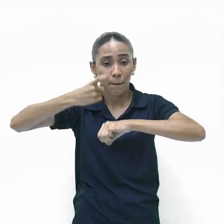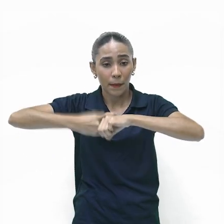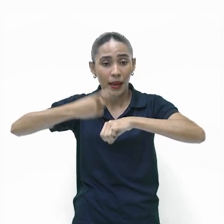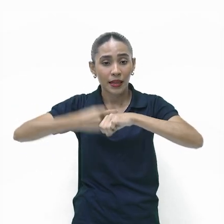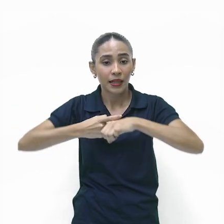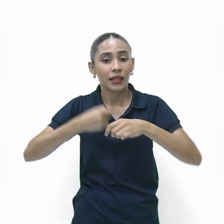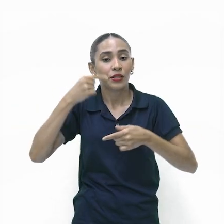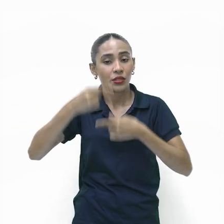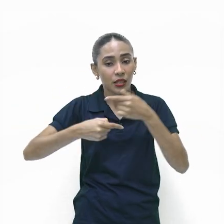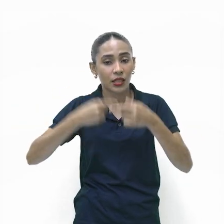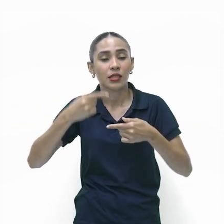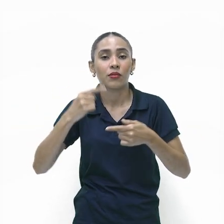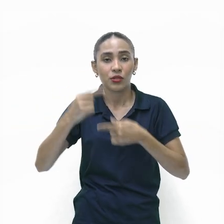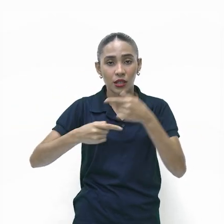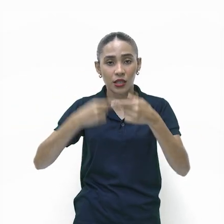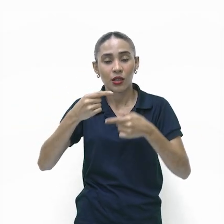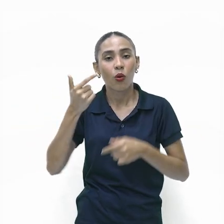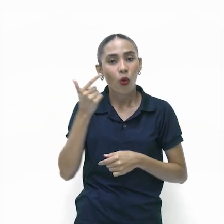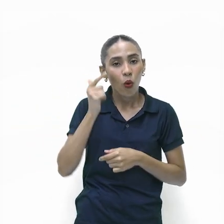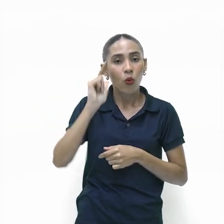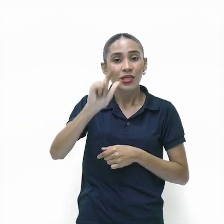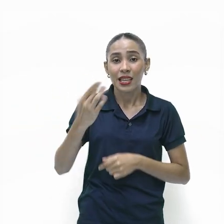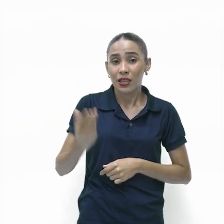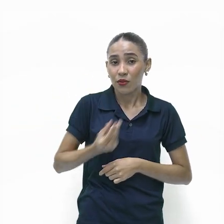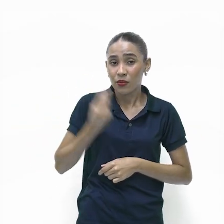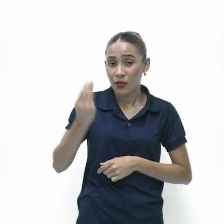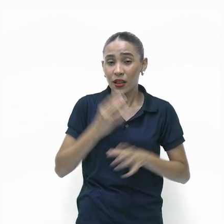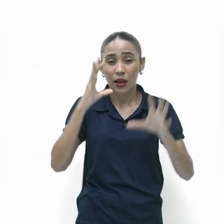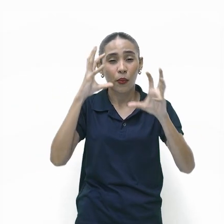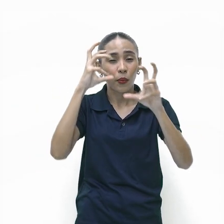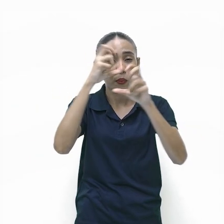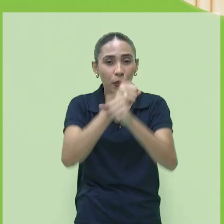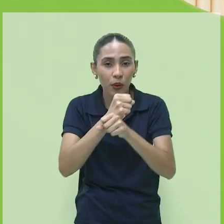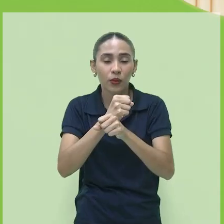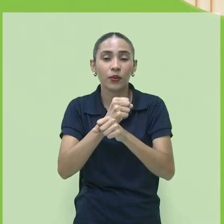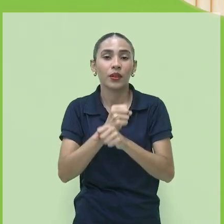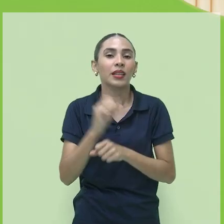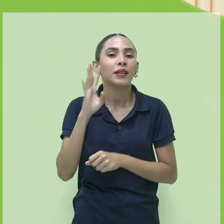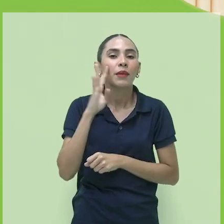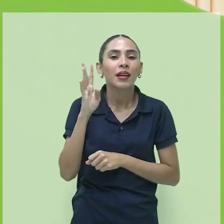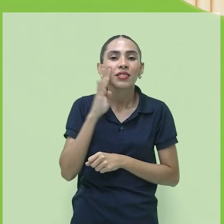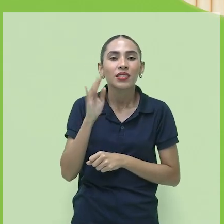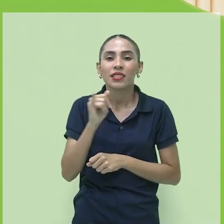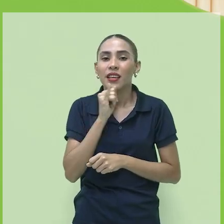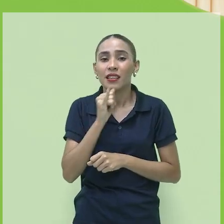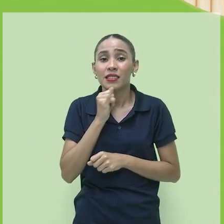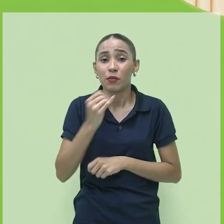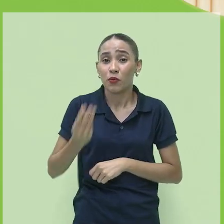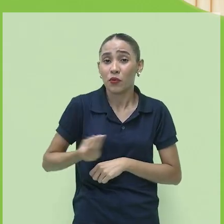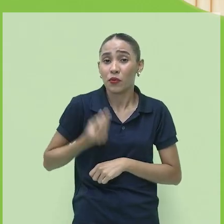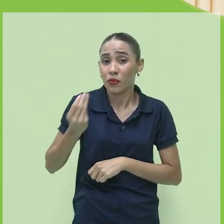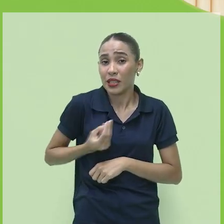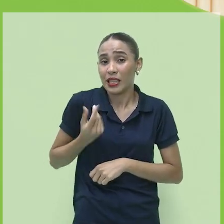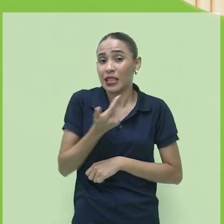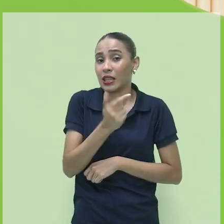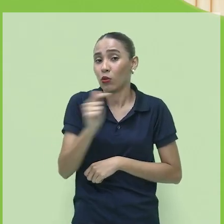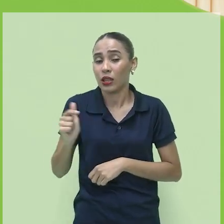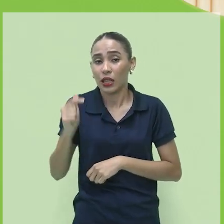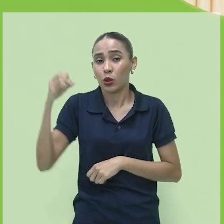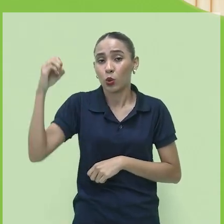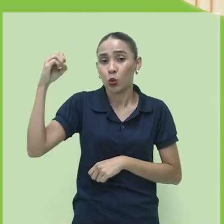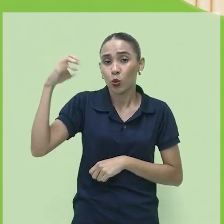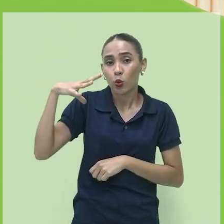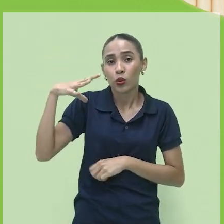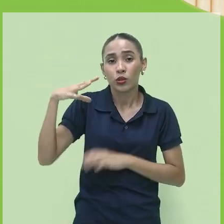e gerações, elas sobrevivem no escuro total. Imagina uma vida sobreviver sem